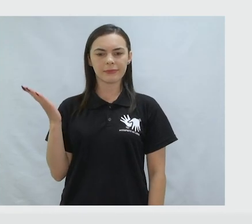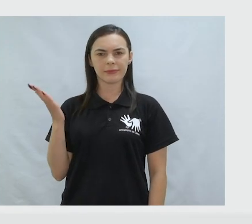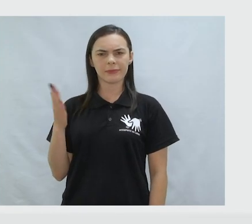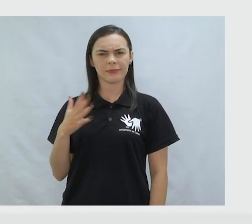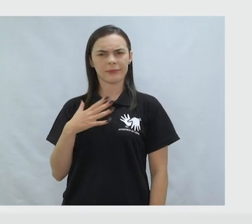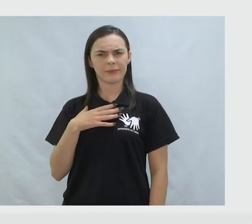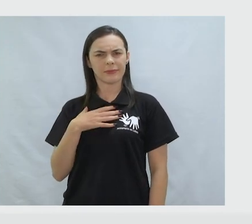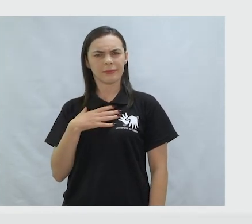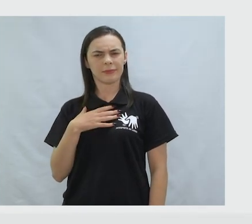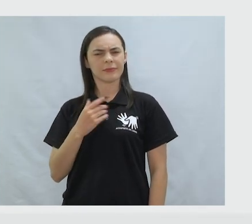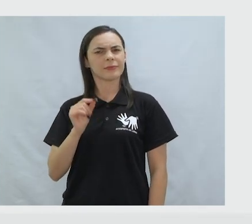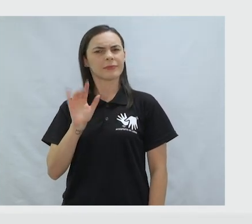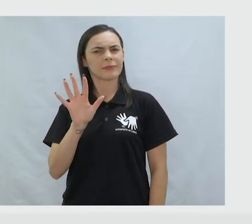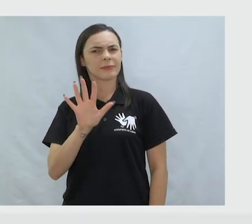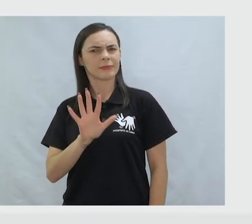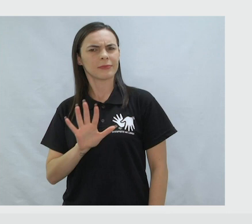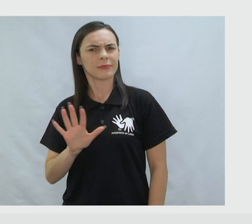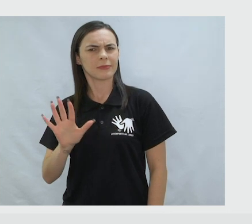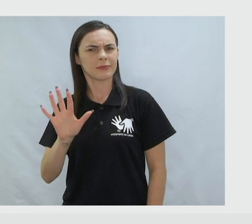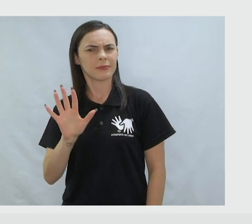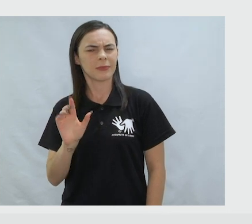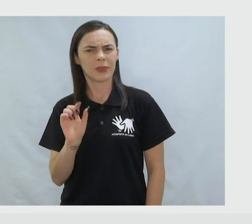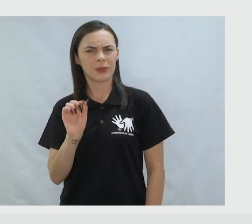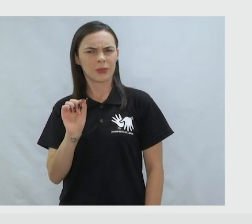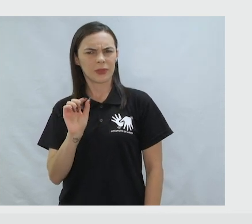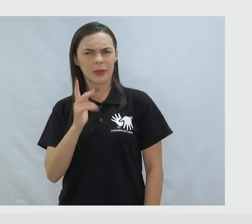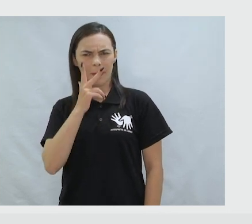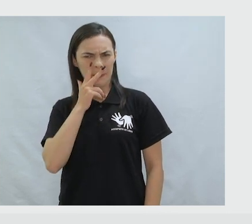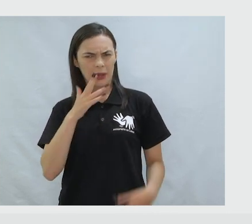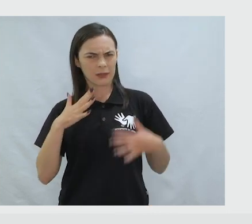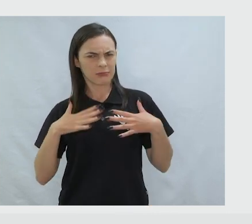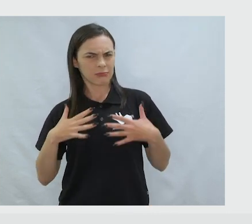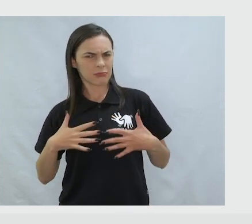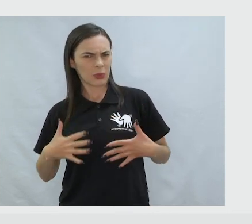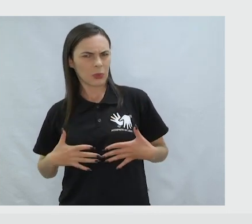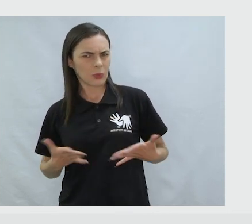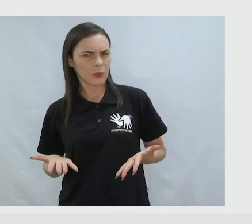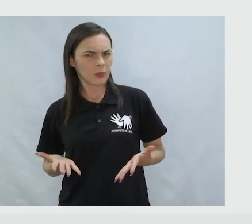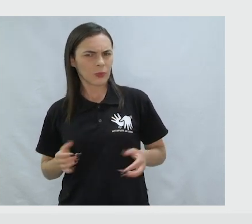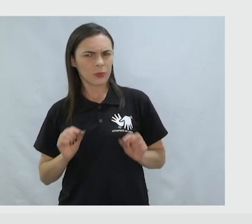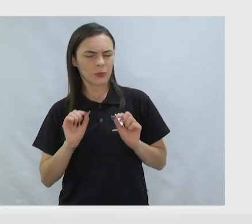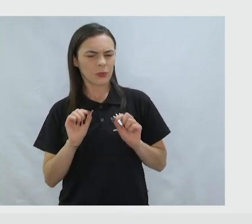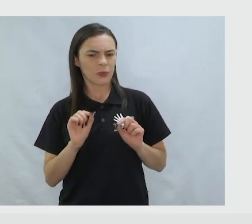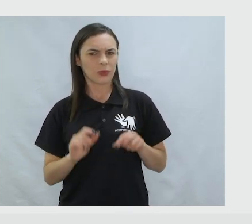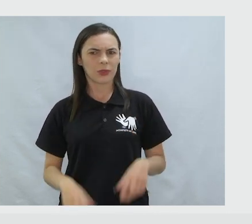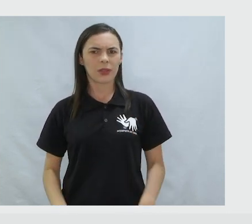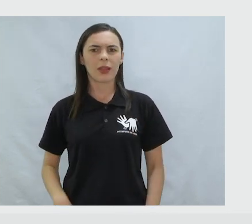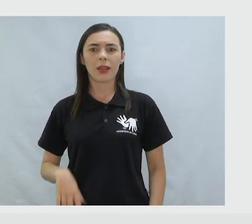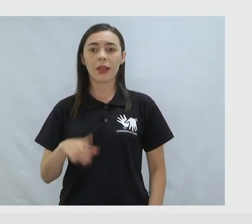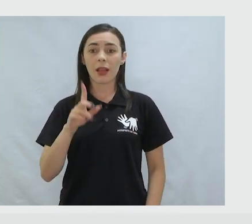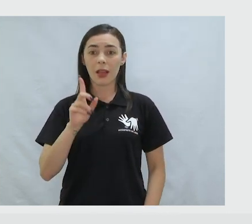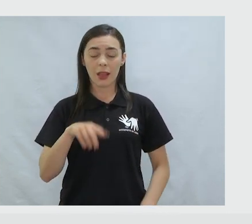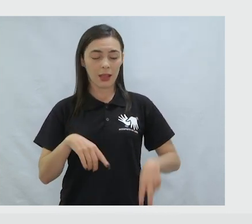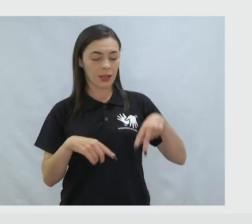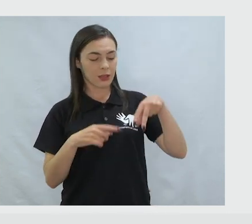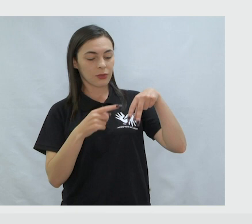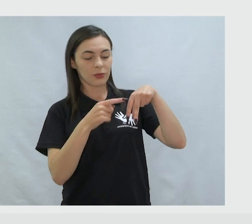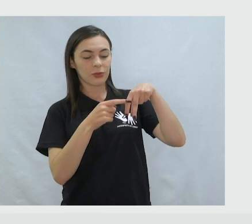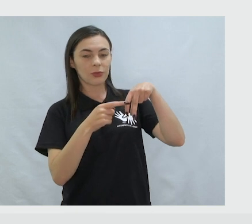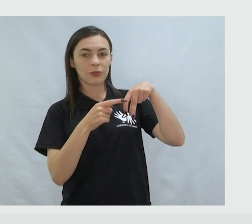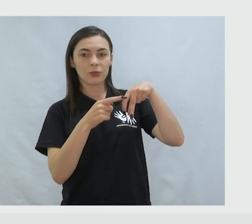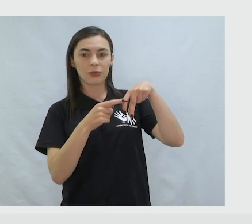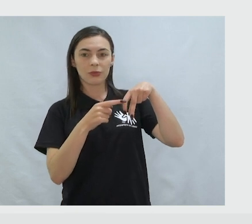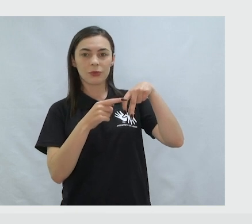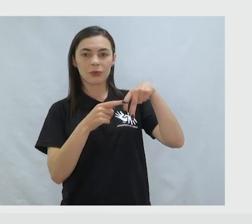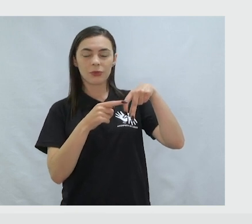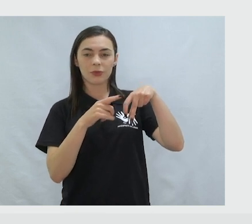lá. Tem uma outra imagem. O que será? Essa daí é uma parte do nosso corpo. Olha lá. É o